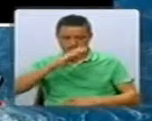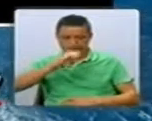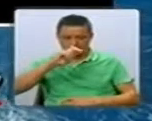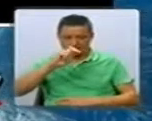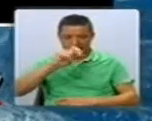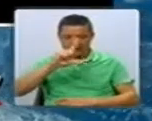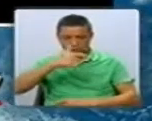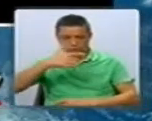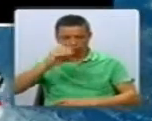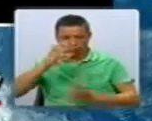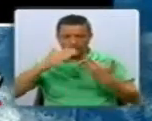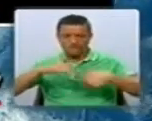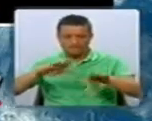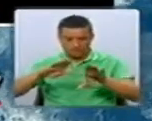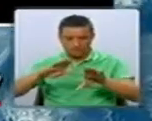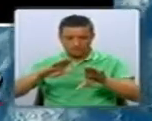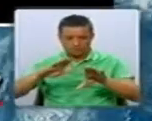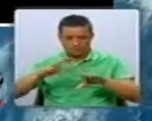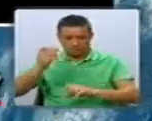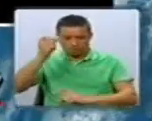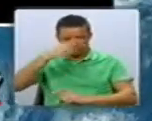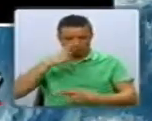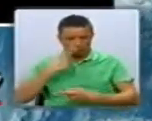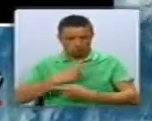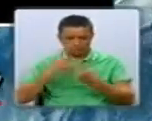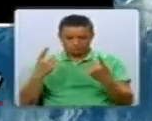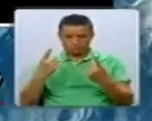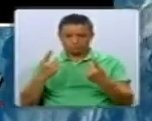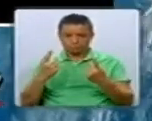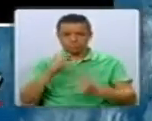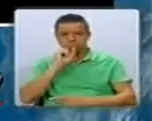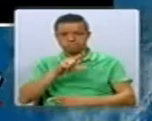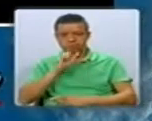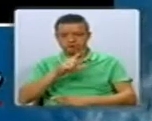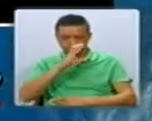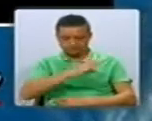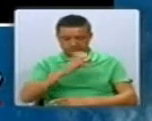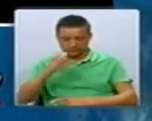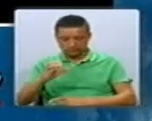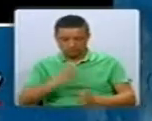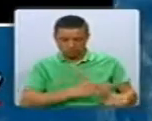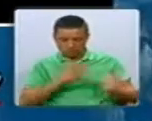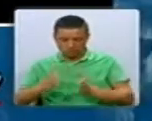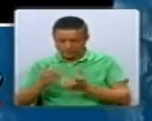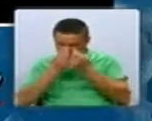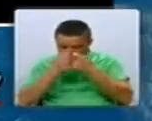basalto. Este tório vem mostrar, se calhar ainda é uma hipótese científica, que no lado oculto da